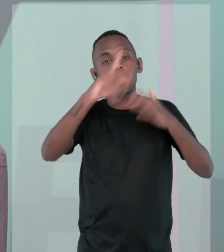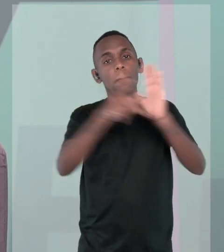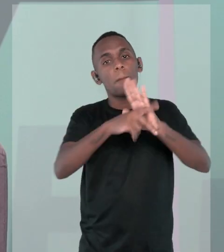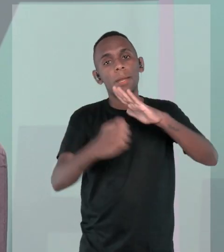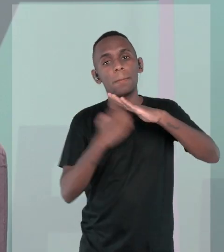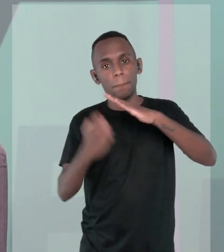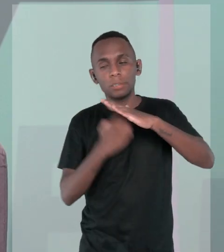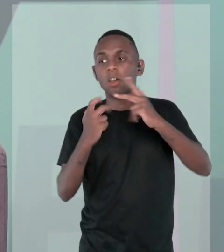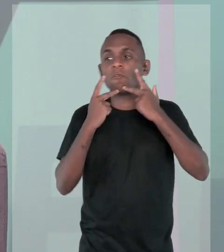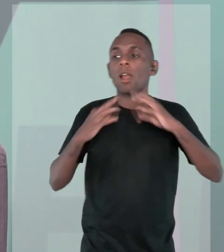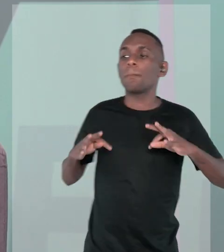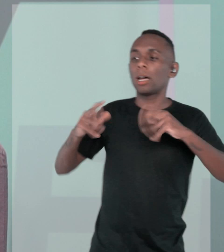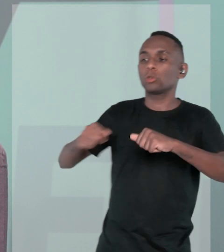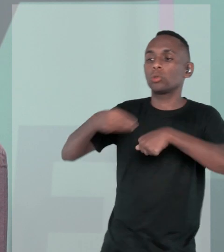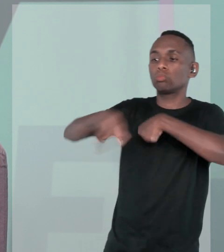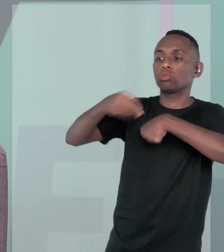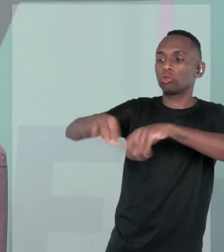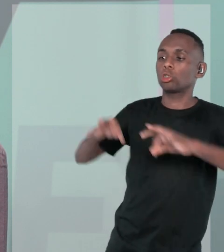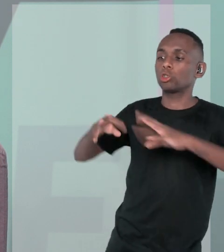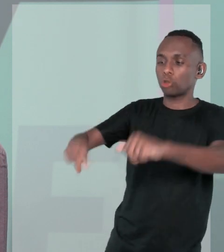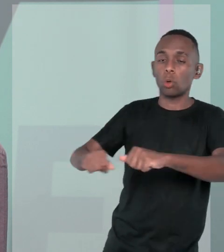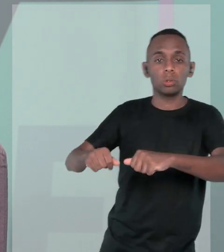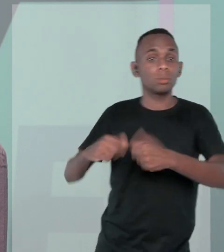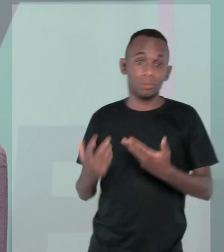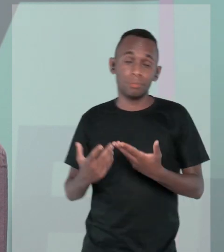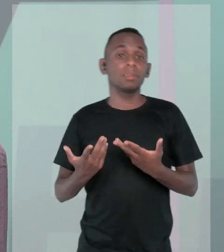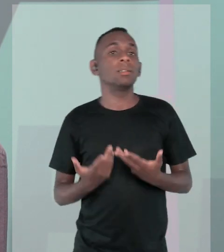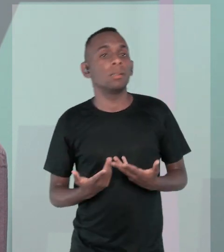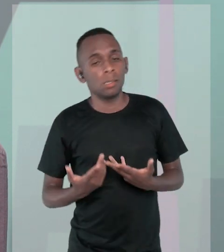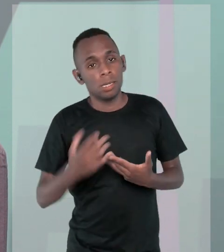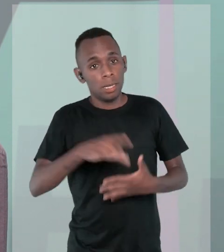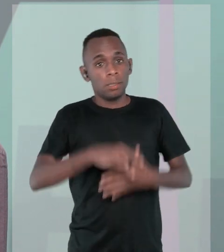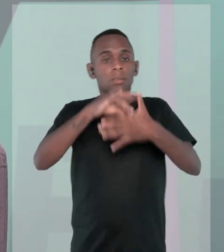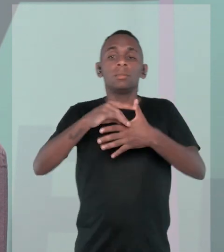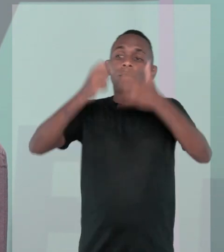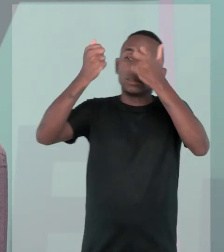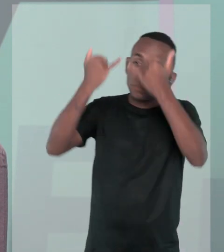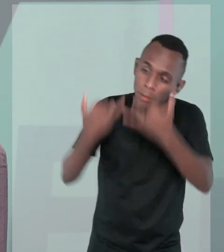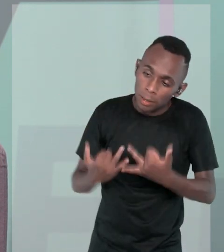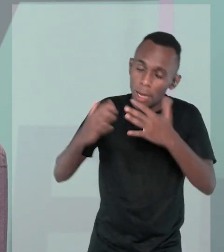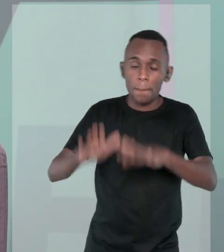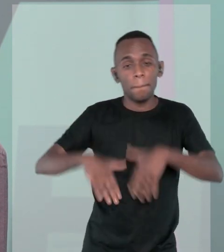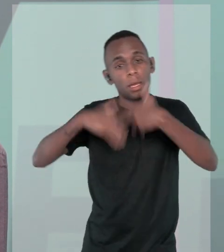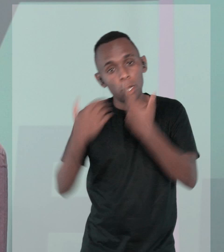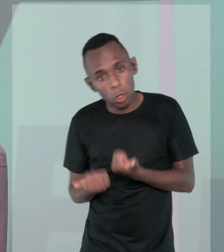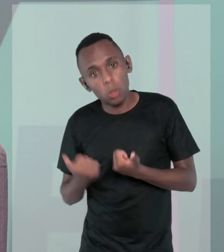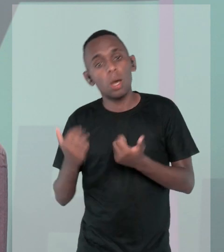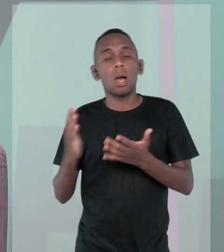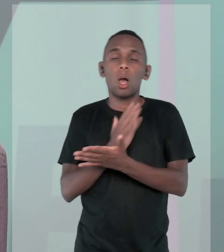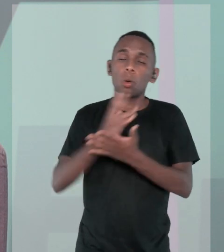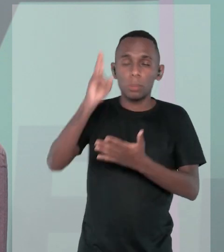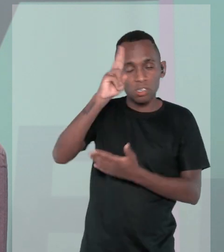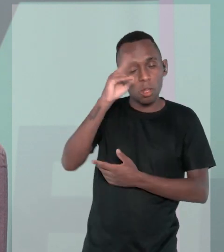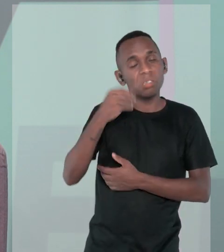empresa. Fala para todo mundo. Cabe às lideranças explicar isso melhor. E aí a gente conta algumas histórias